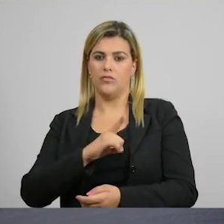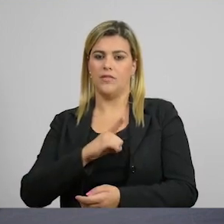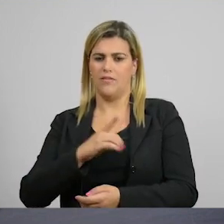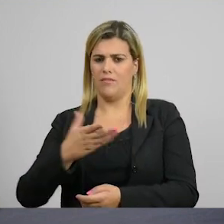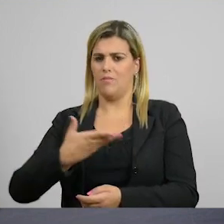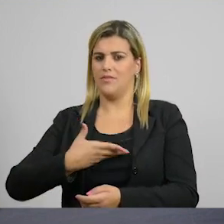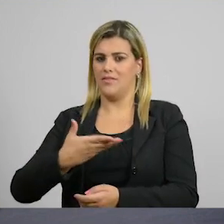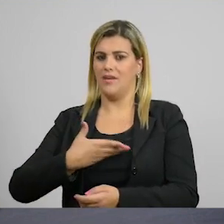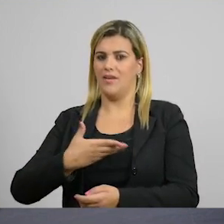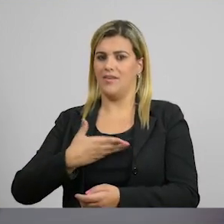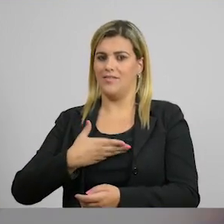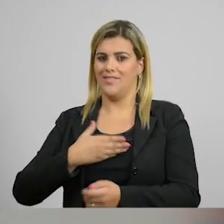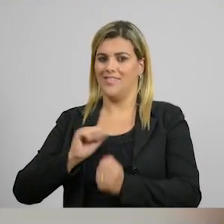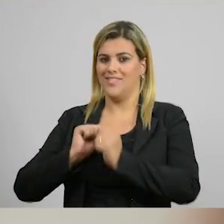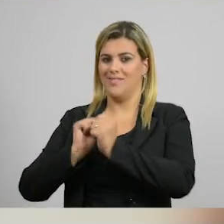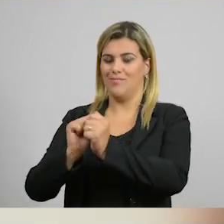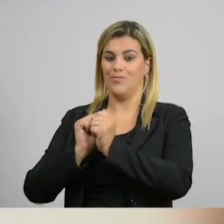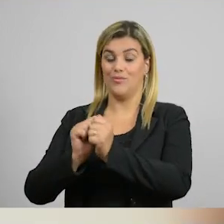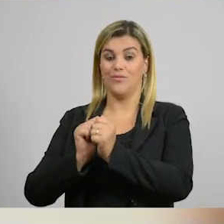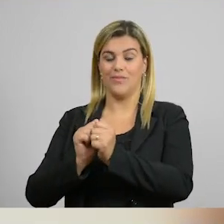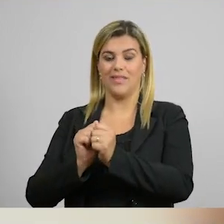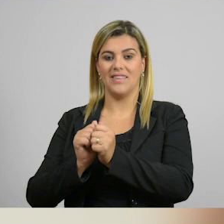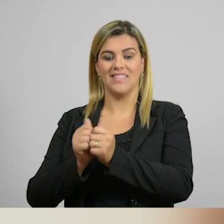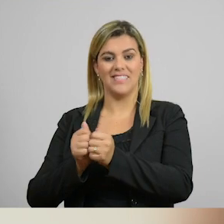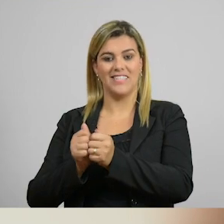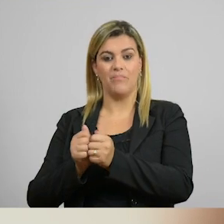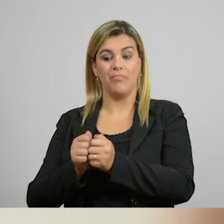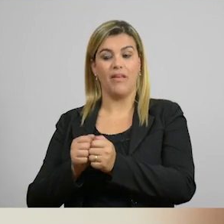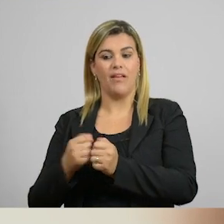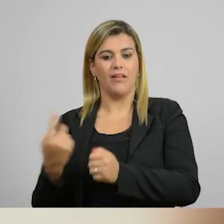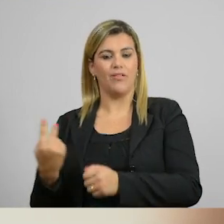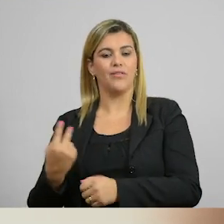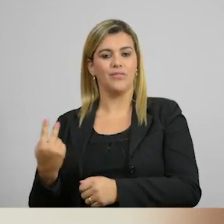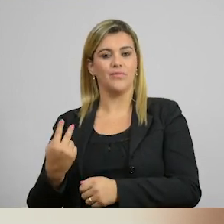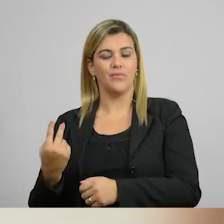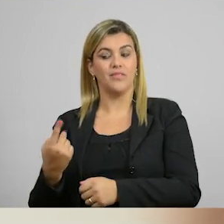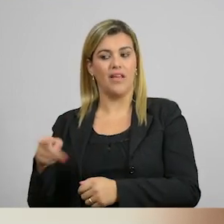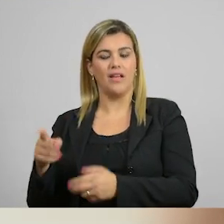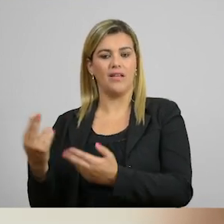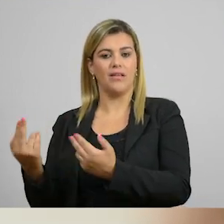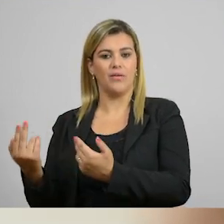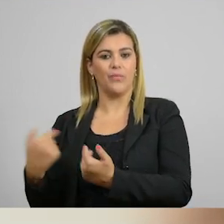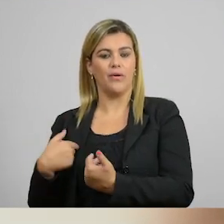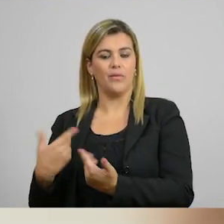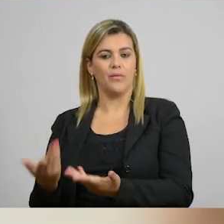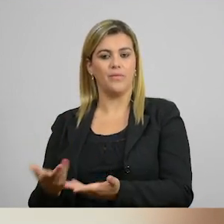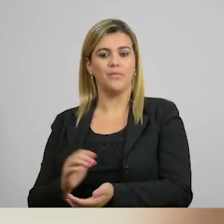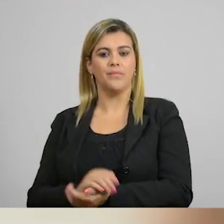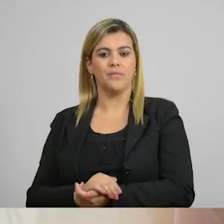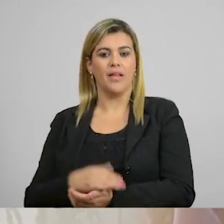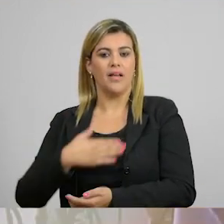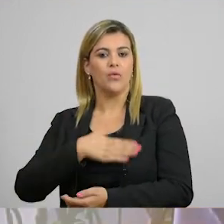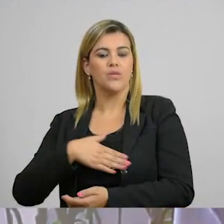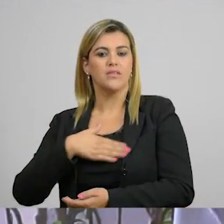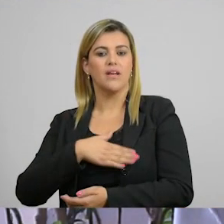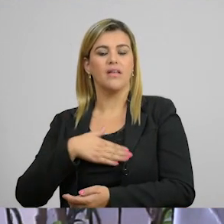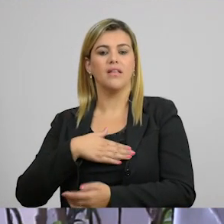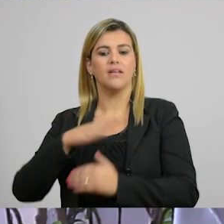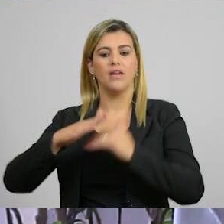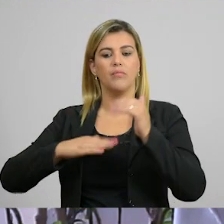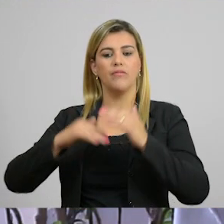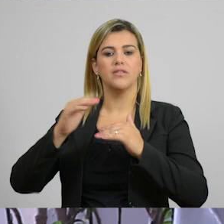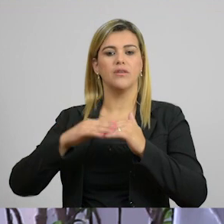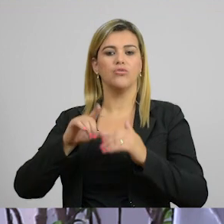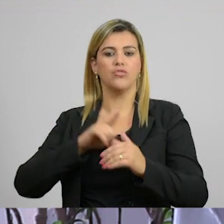tivemos uma grande amizade, estávamos sempre muito juntas e ela, como eu, gostaria muito que a